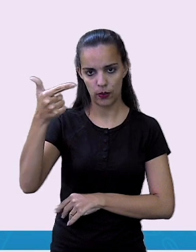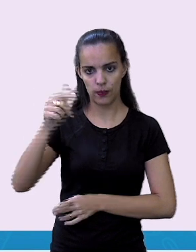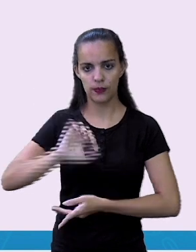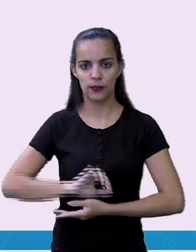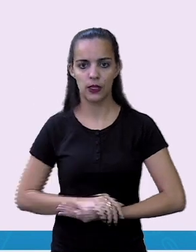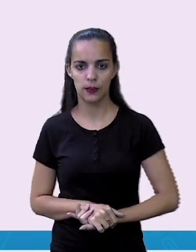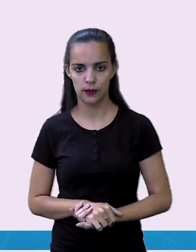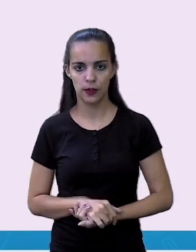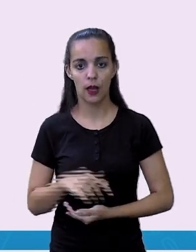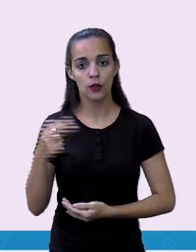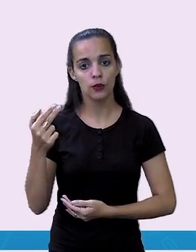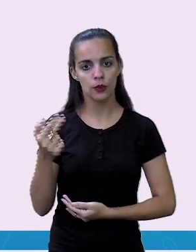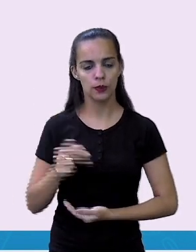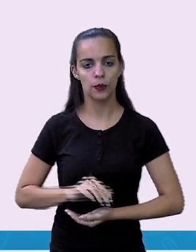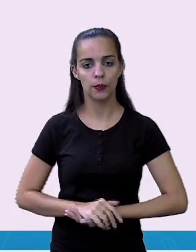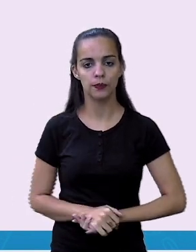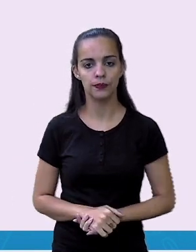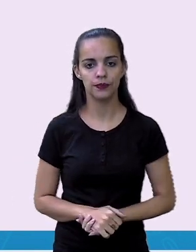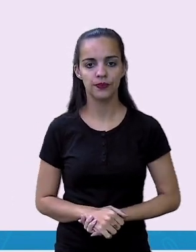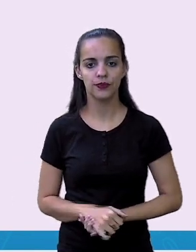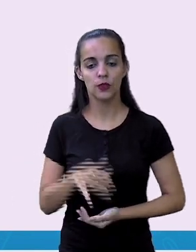4A2 vai ser igual